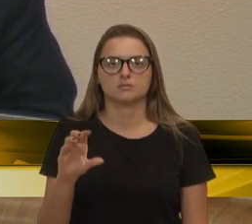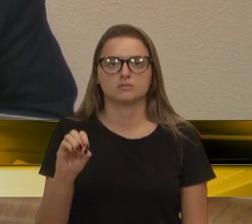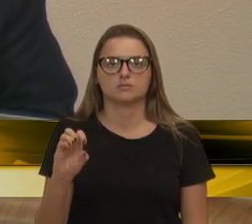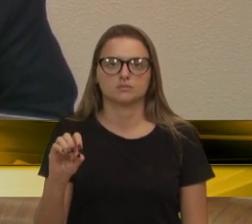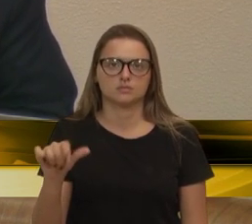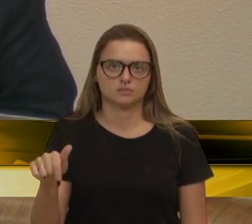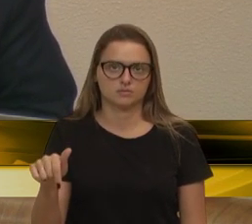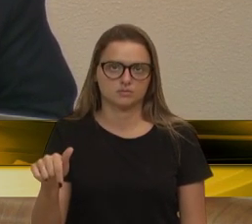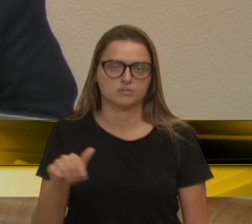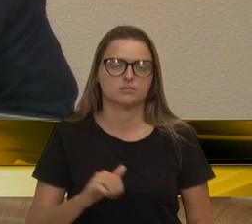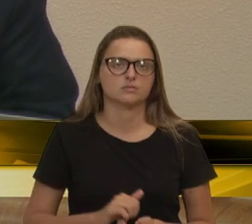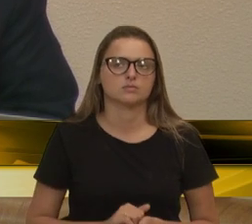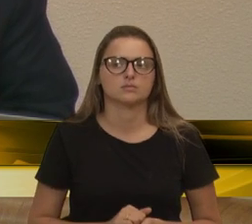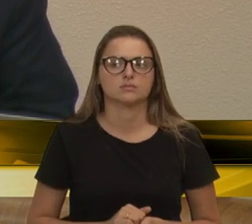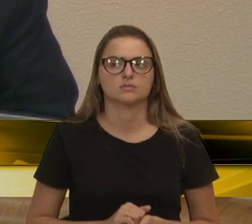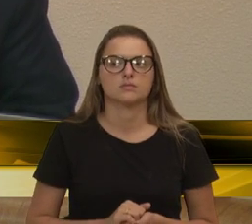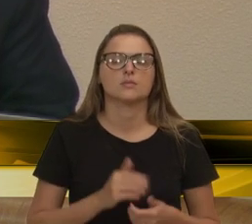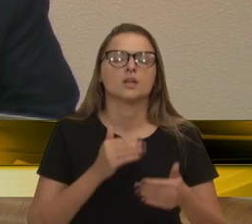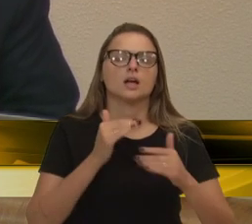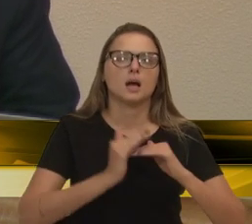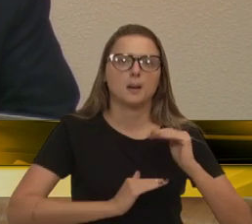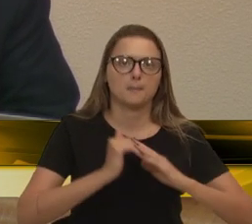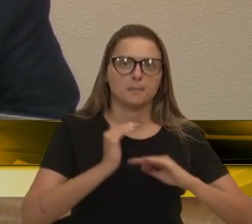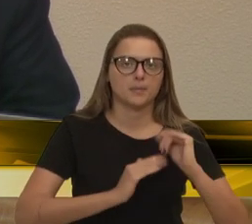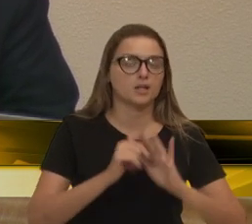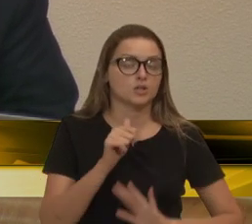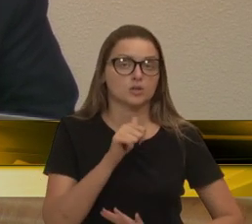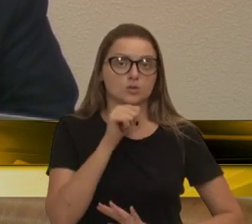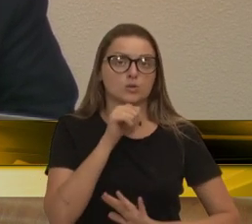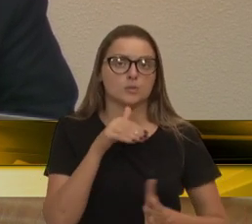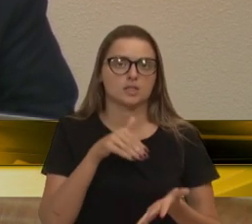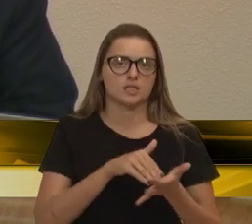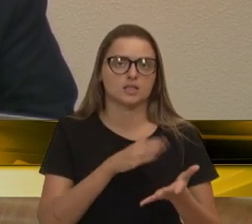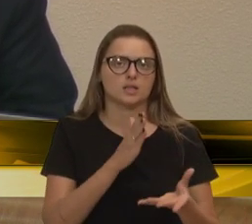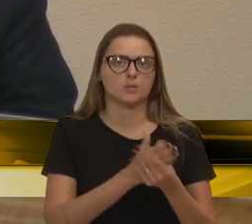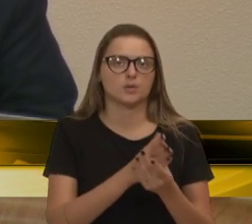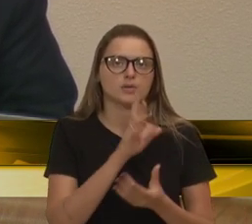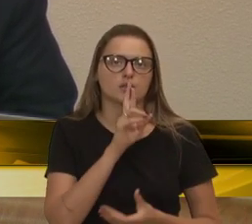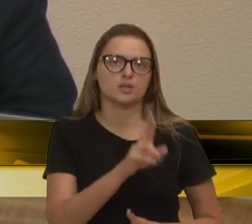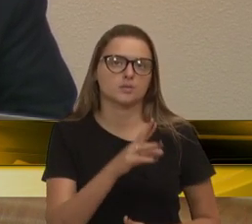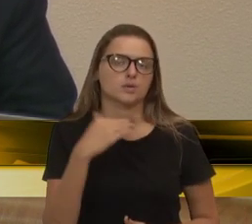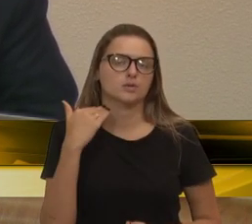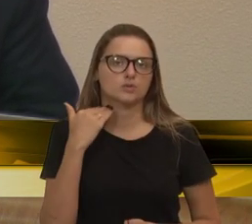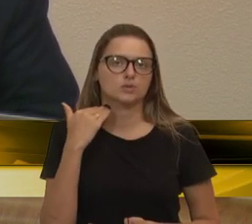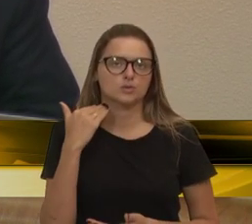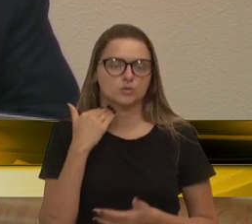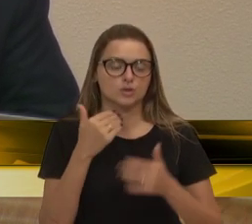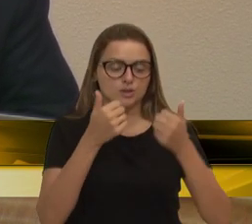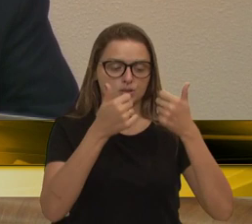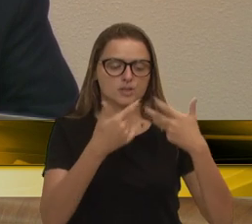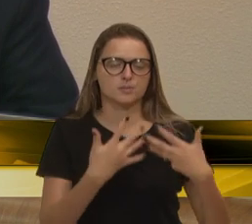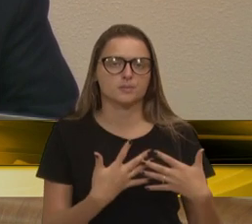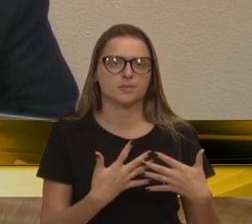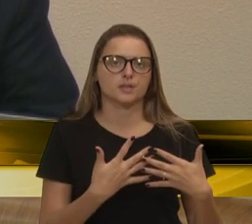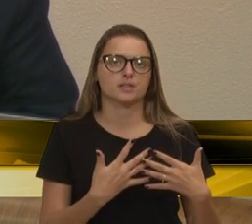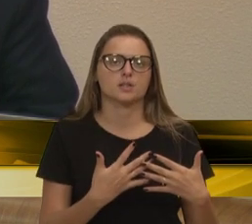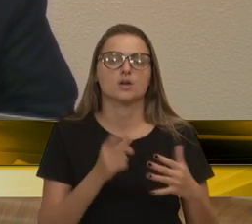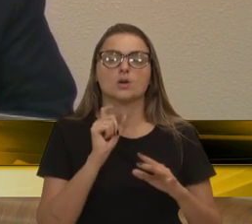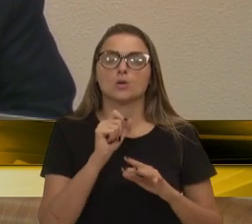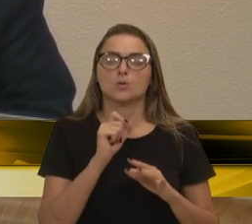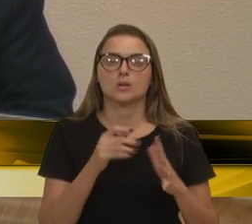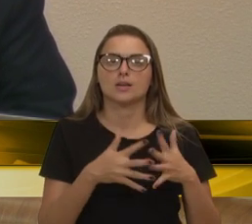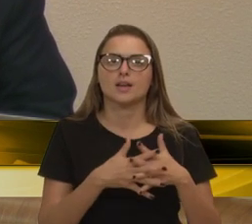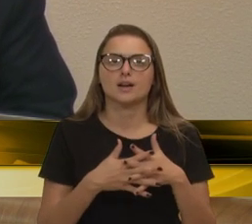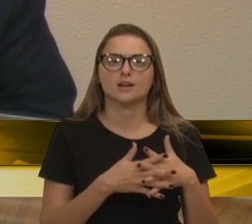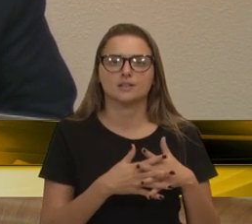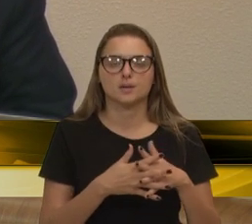700-676-57007. A execução permaneceu suspensa até o julgamento do recurso especial acima tratado, sem que isso implique em